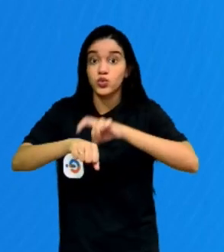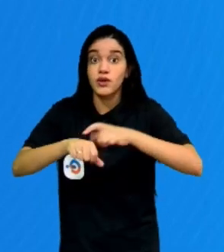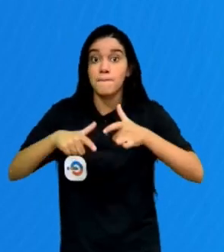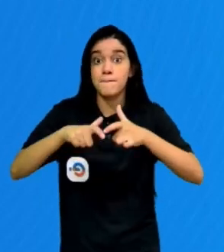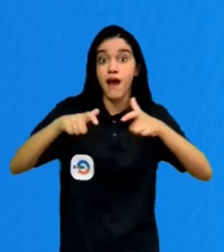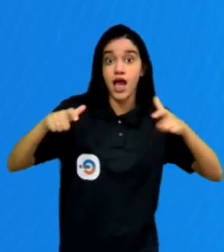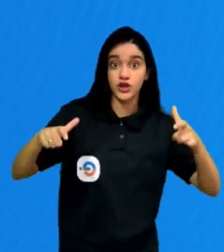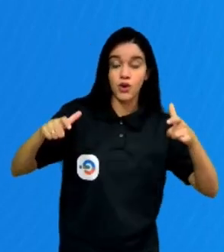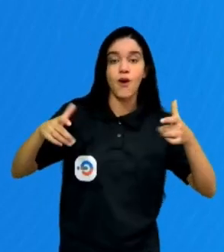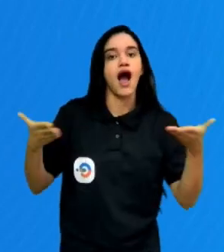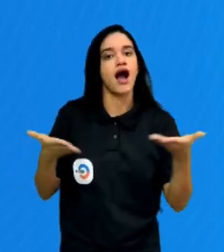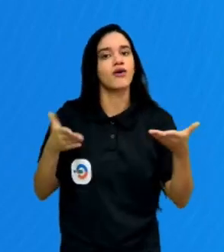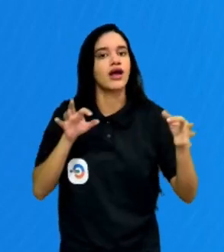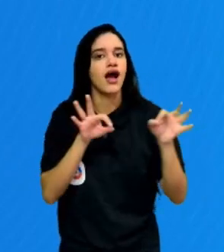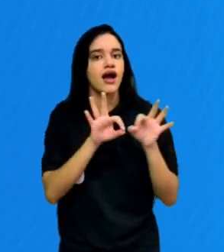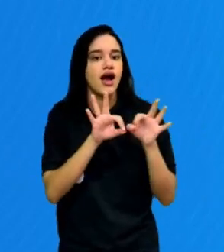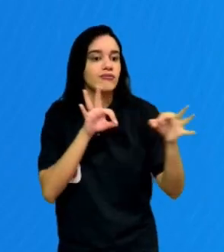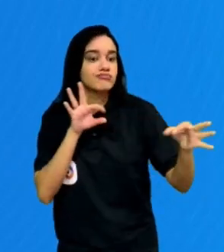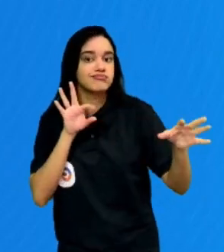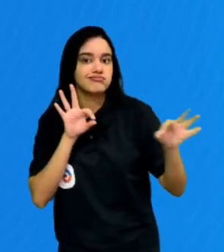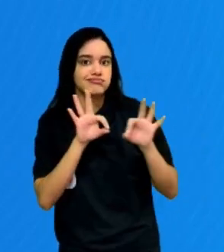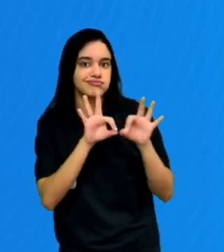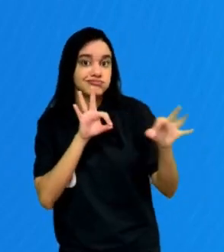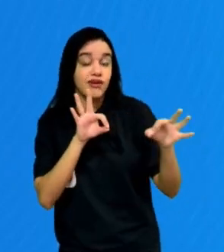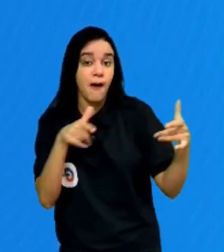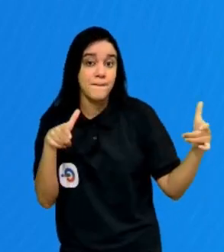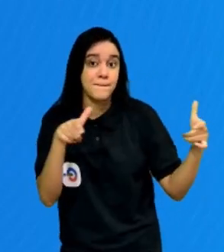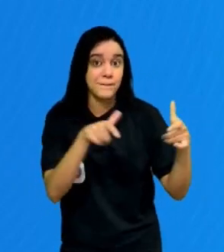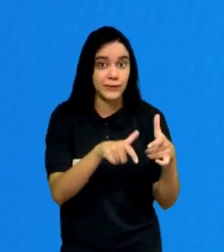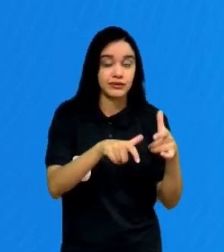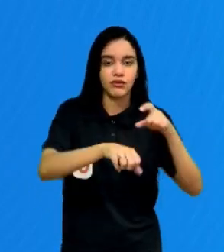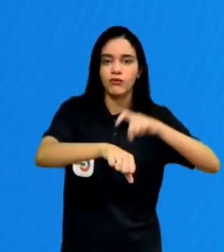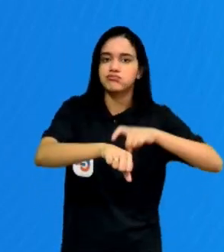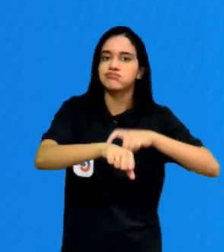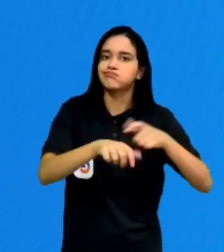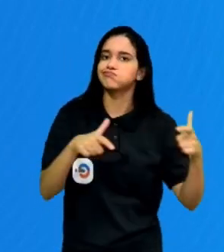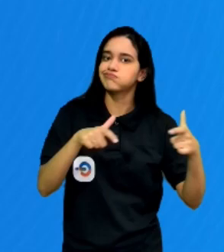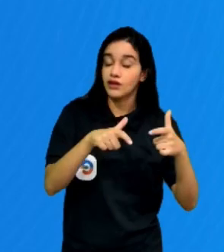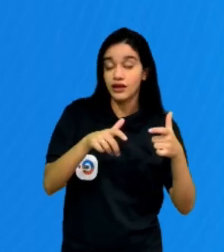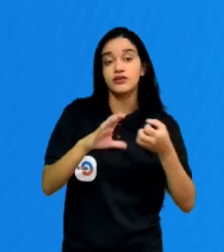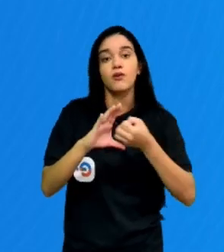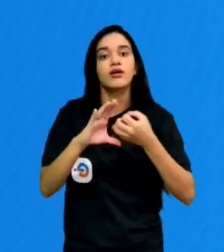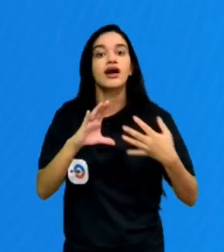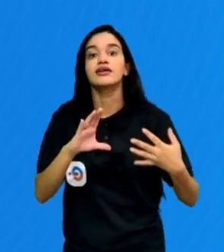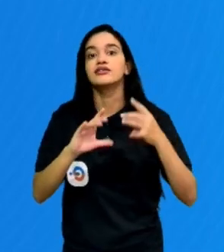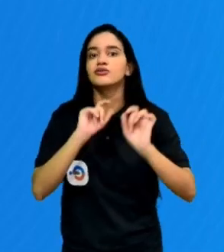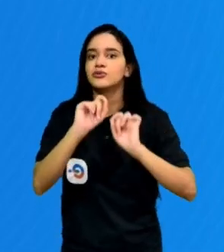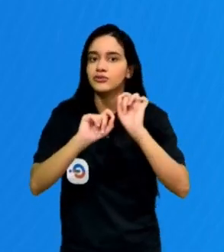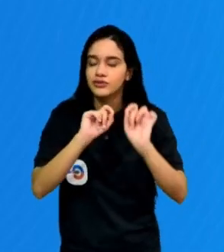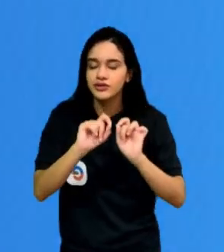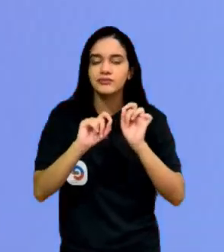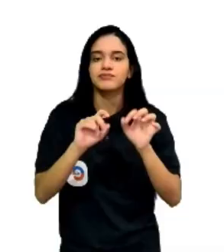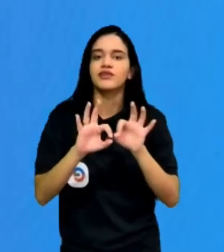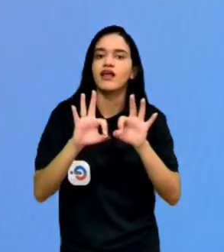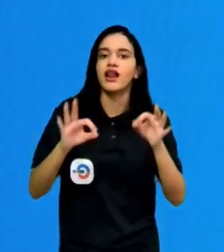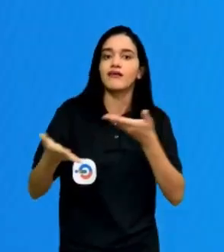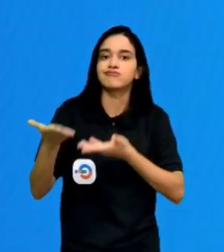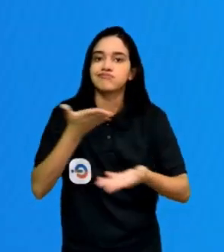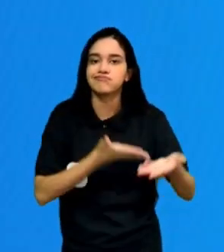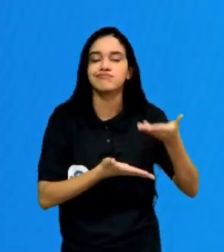Quanto menor a distância, menor o tempo. Isso caracteriza a relação entre as grandezas que a gente chama